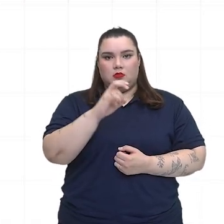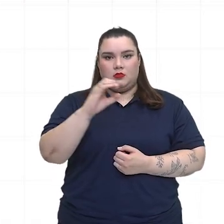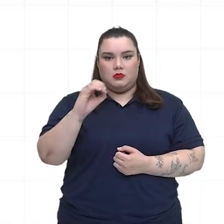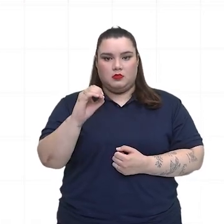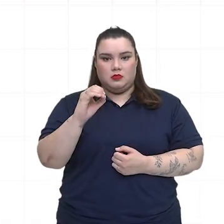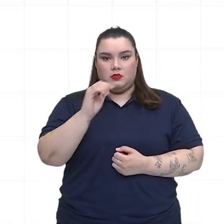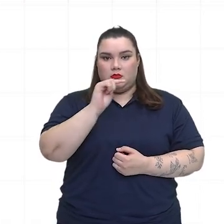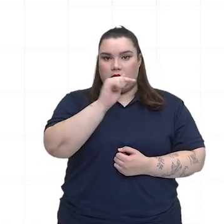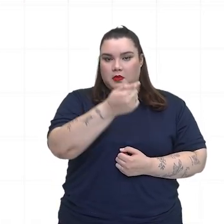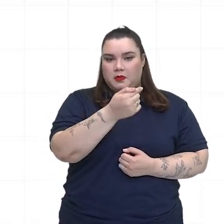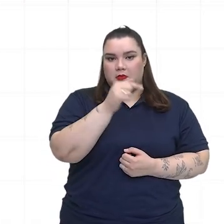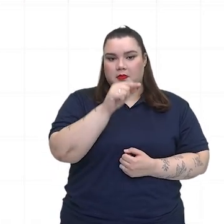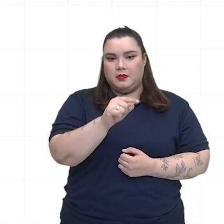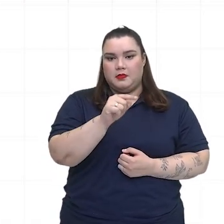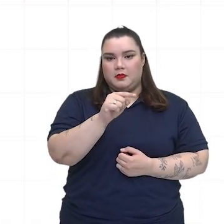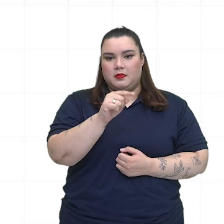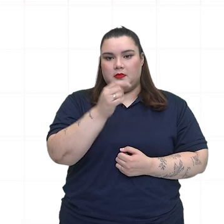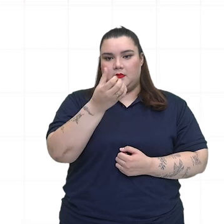76,50, ou seja,